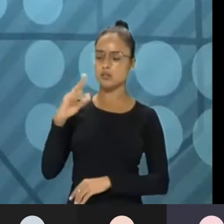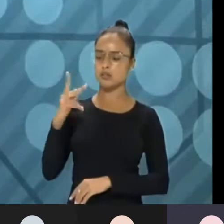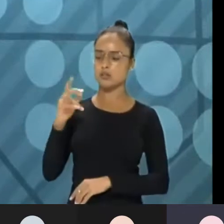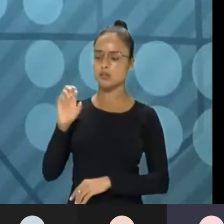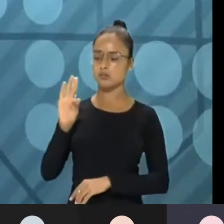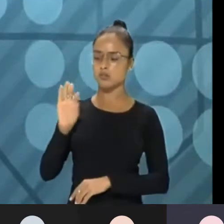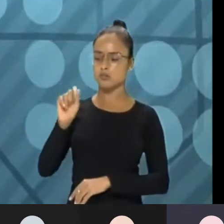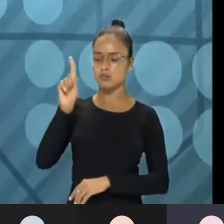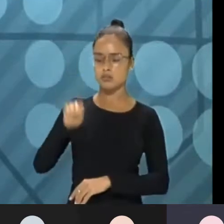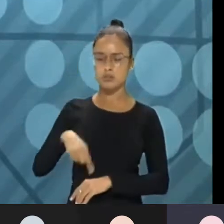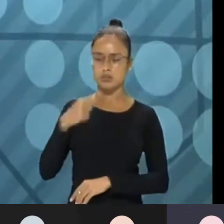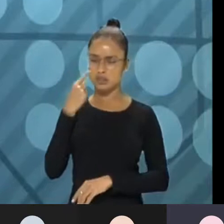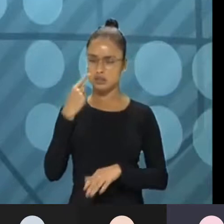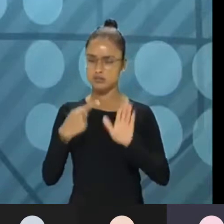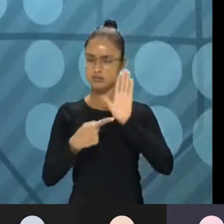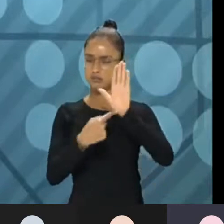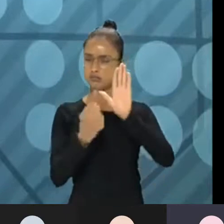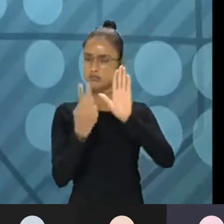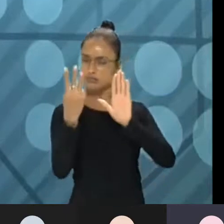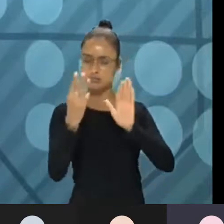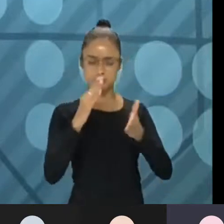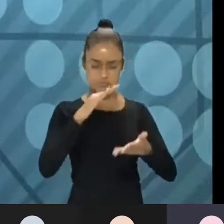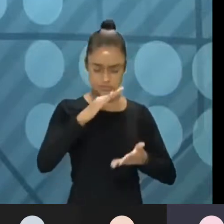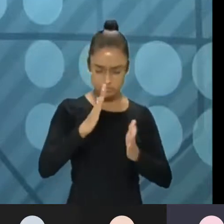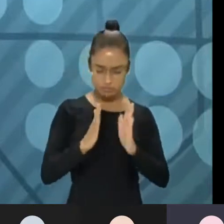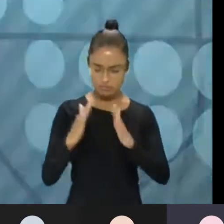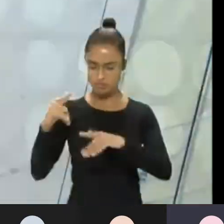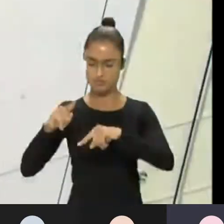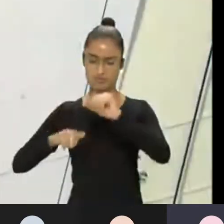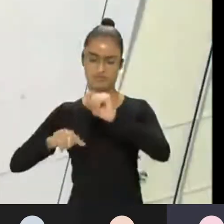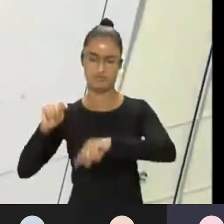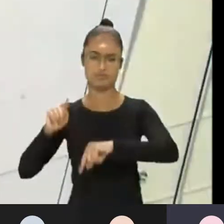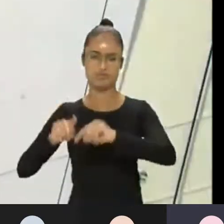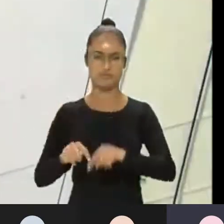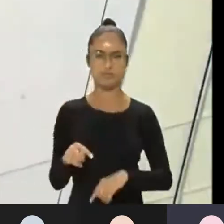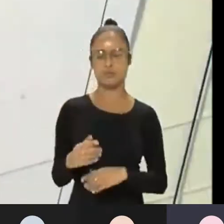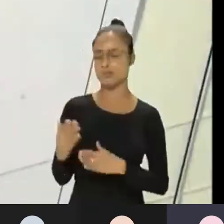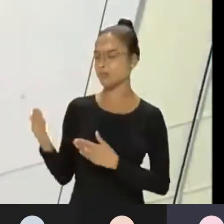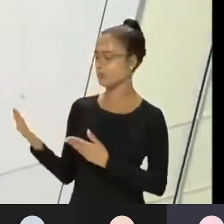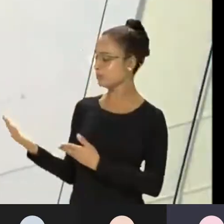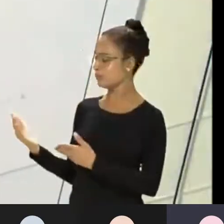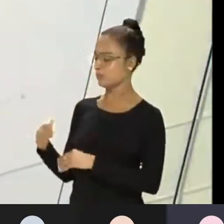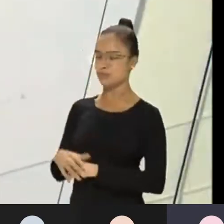seriam esses 3 sólidos, a fim de verificação. Então, acompanhe comigo na prancheta.